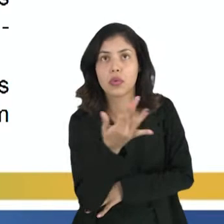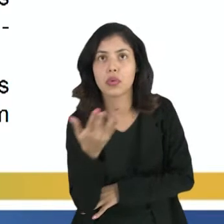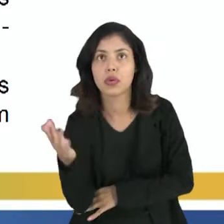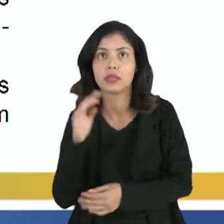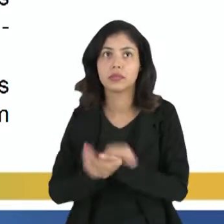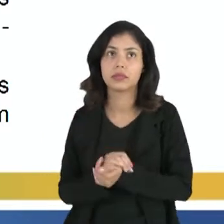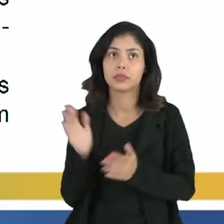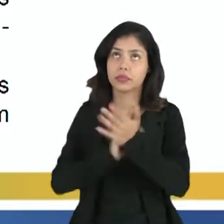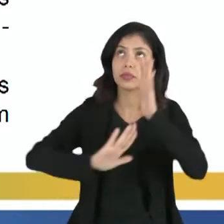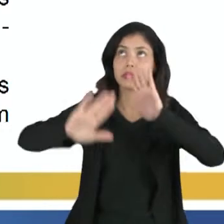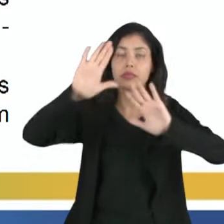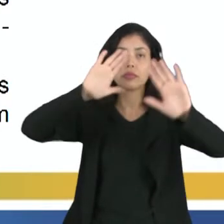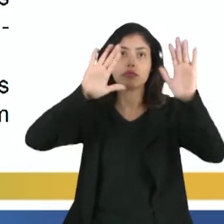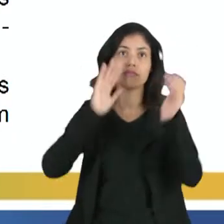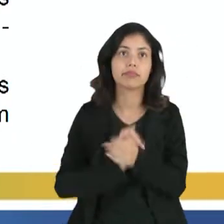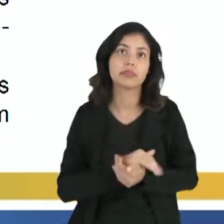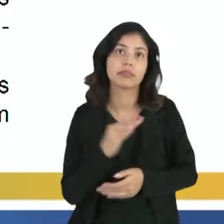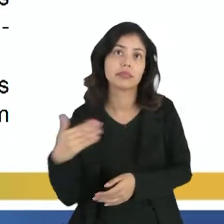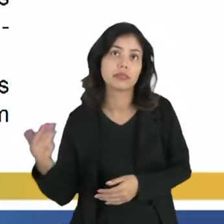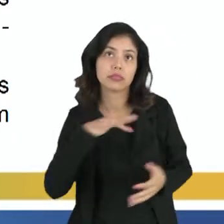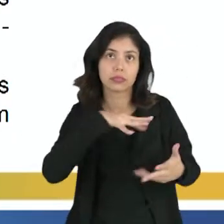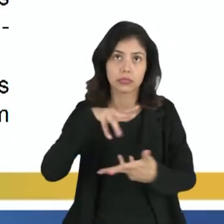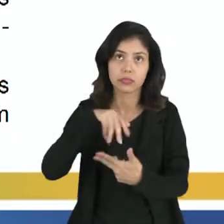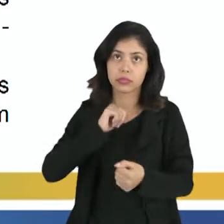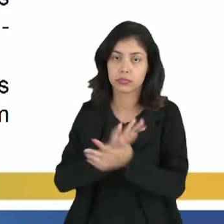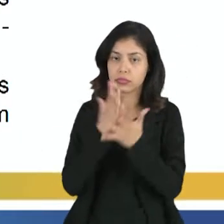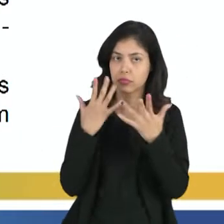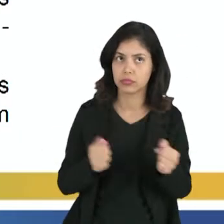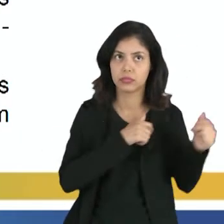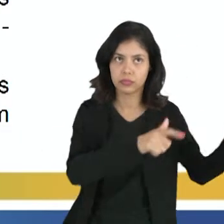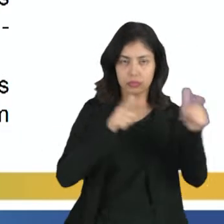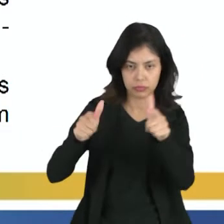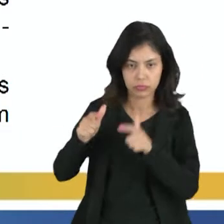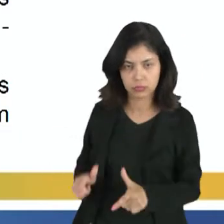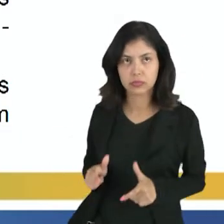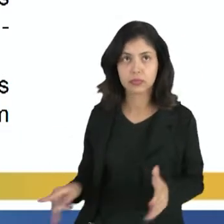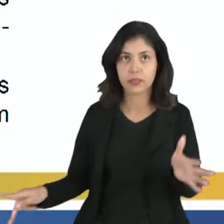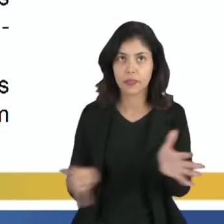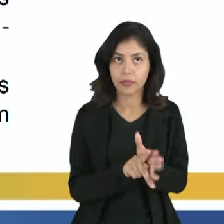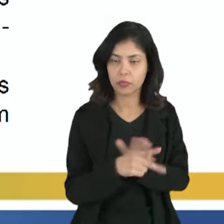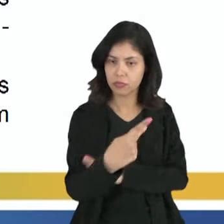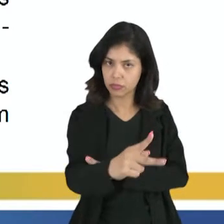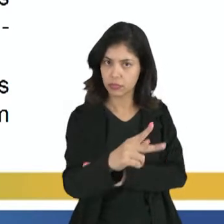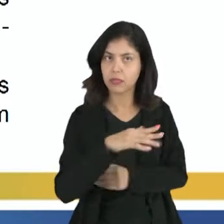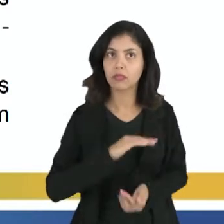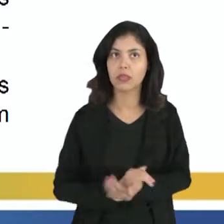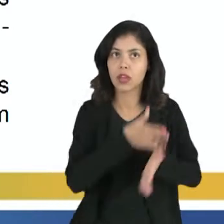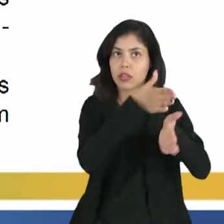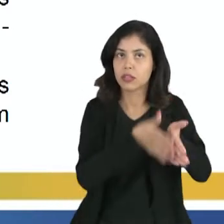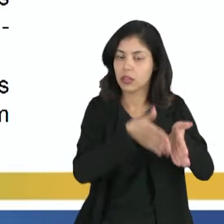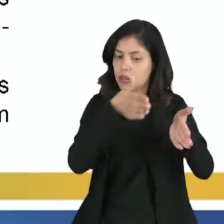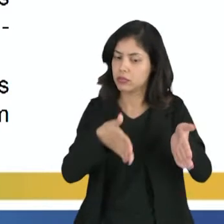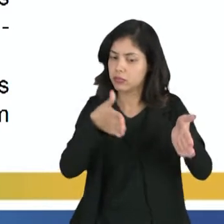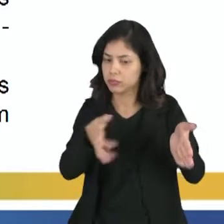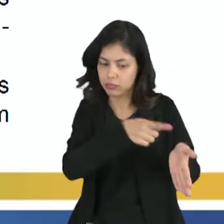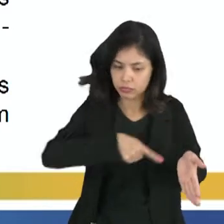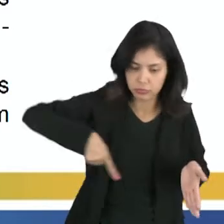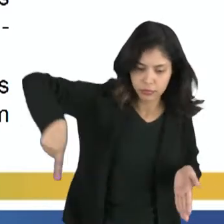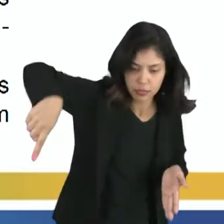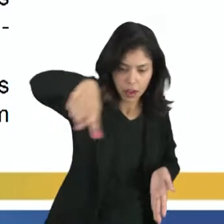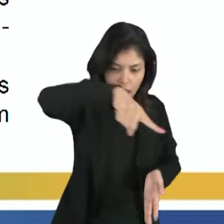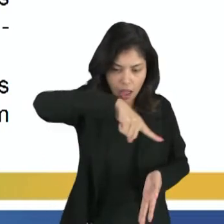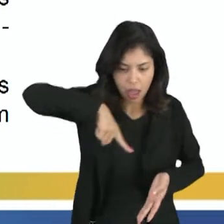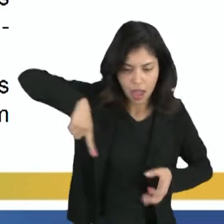adoração. Enquanto isso, os planetas assumem os lugares que lhes competem, na ordem do universo,